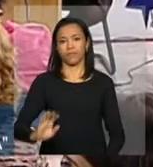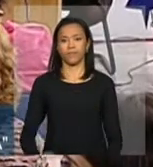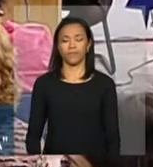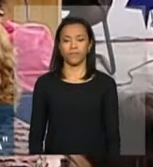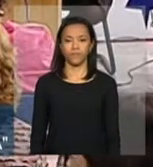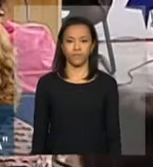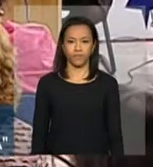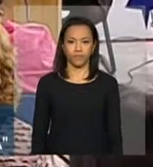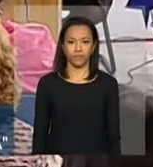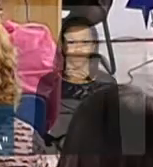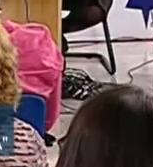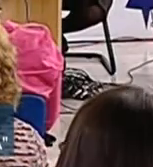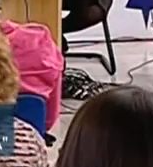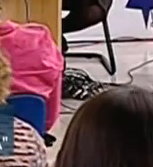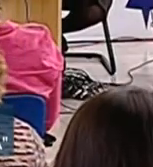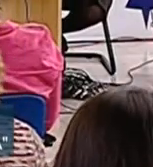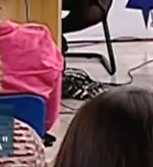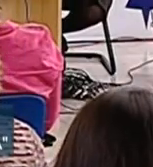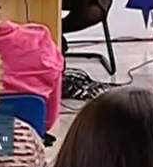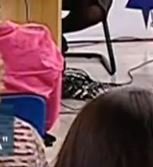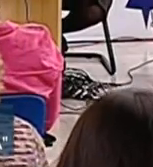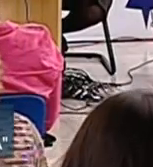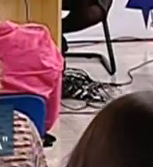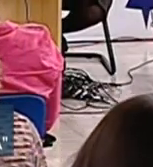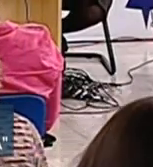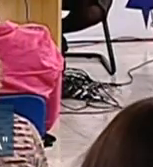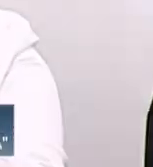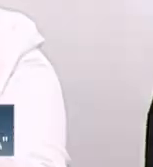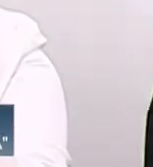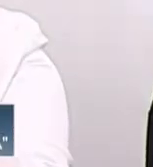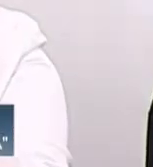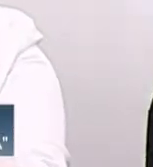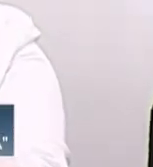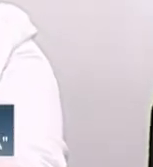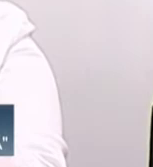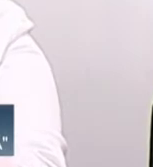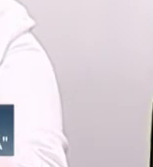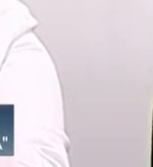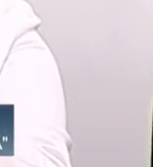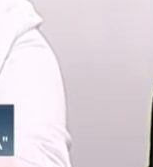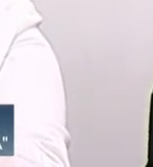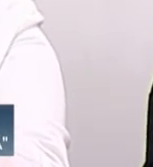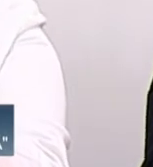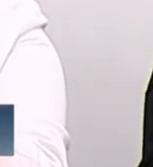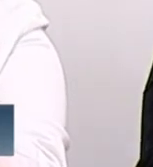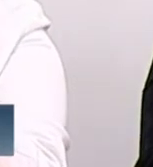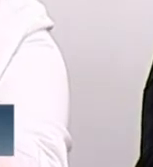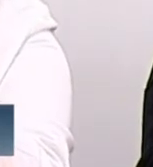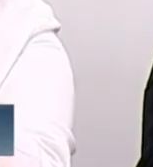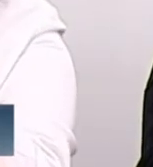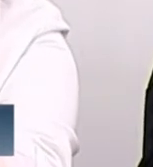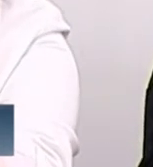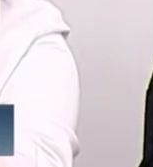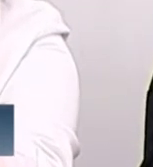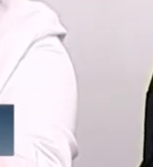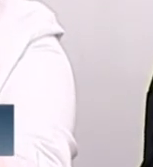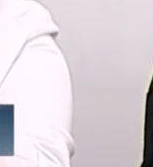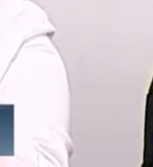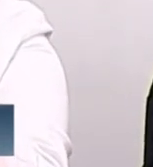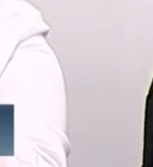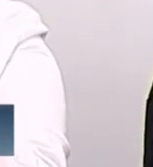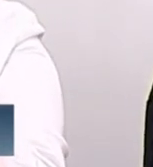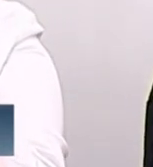Bem, a Secretaria de Política para as Mulheres já tem laços muito estreitos com a bancada feminina